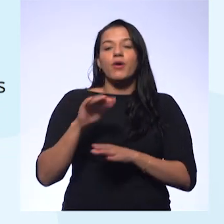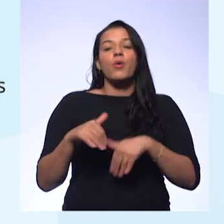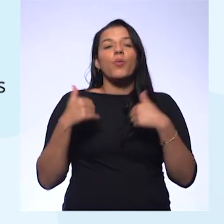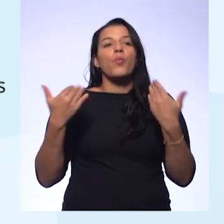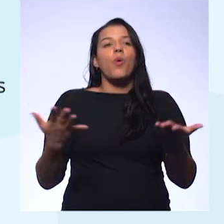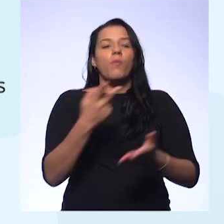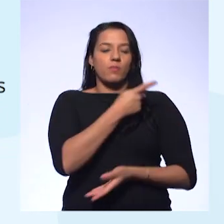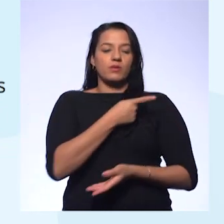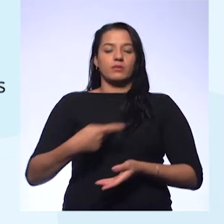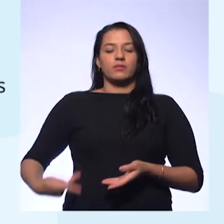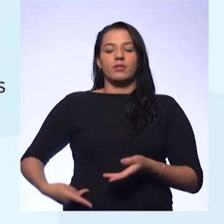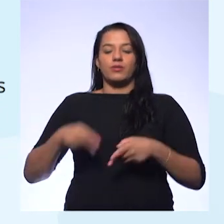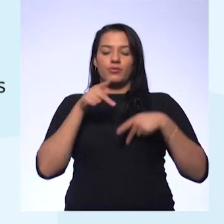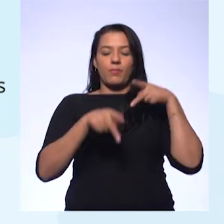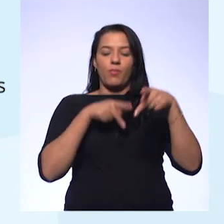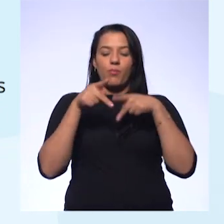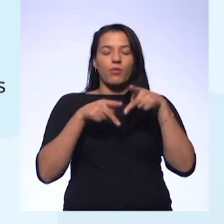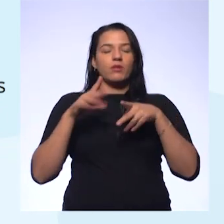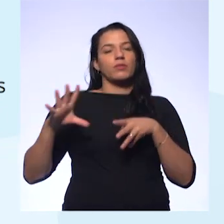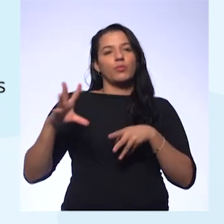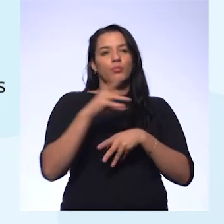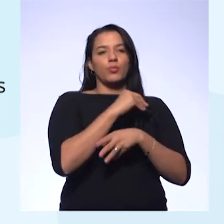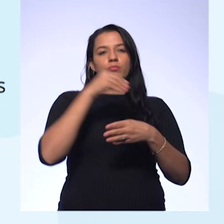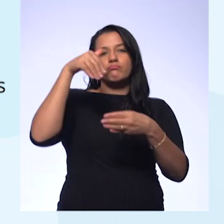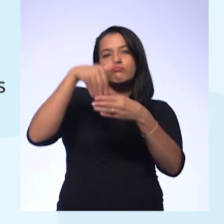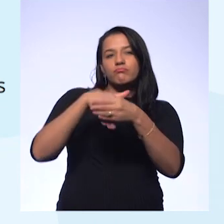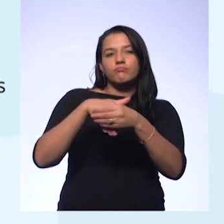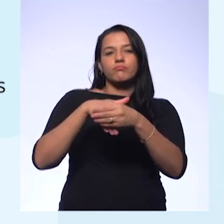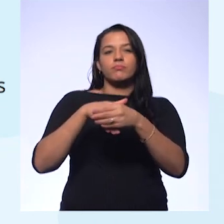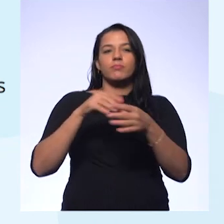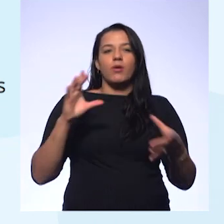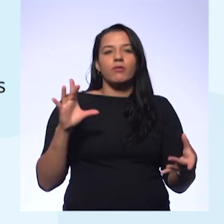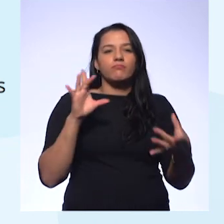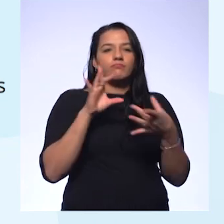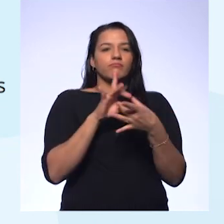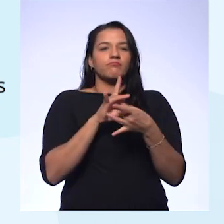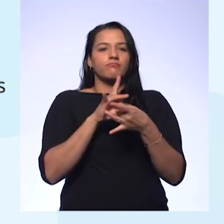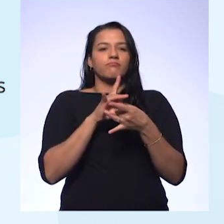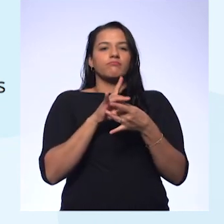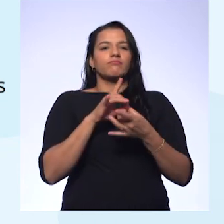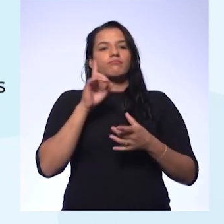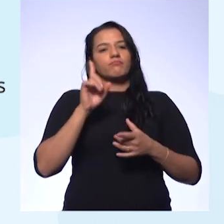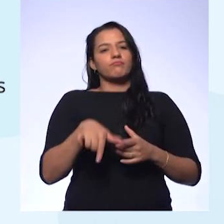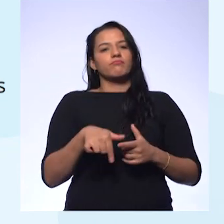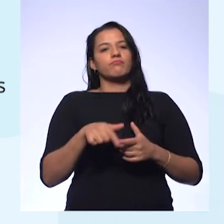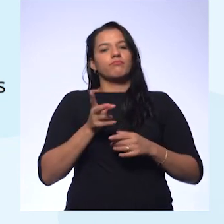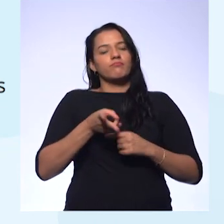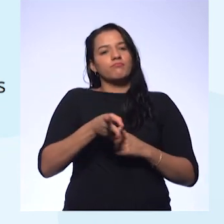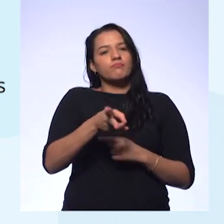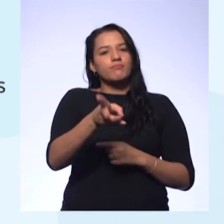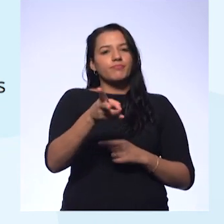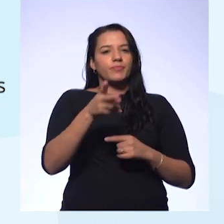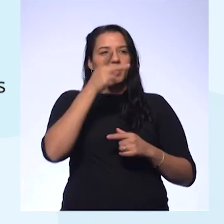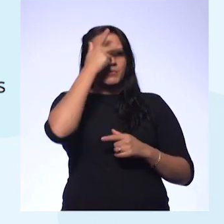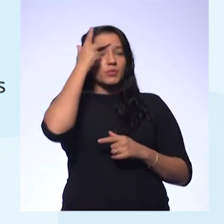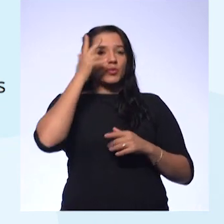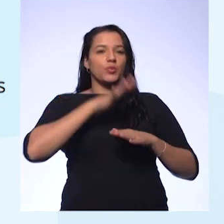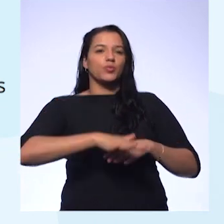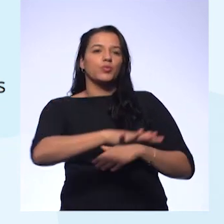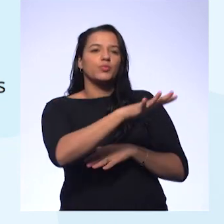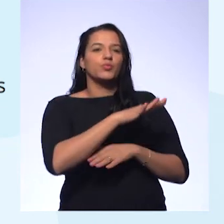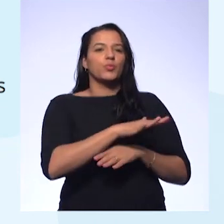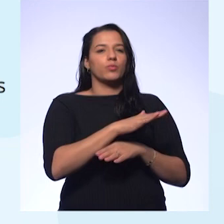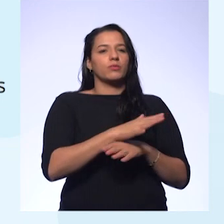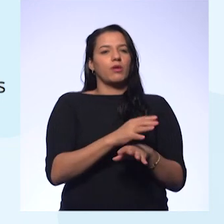presidente também que essa população deveria votar. Então, era aquela aliança que garantia sempre a permanência das mesmas pessoas no poder.